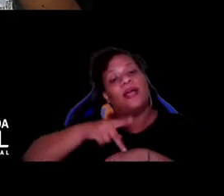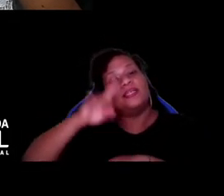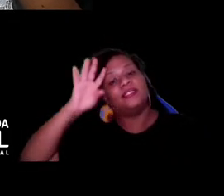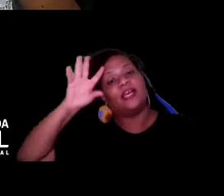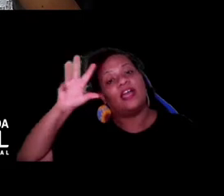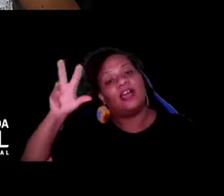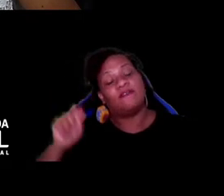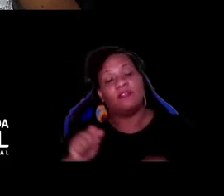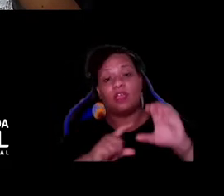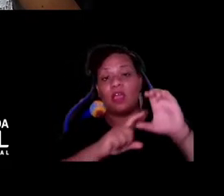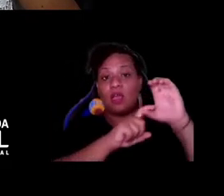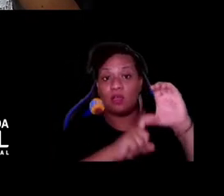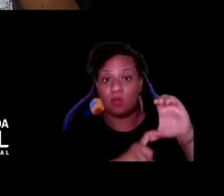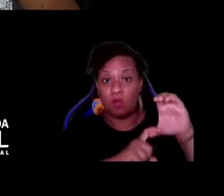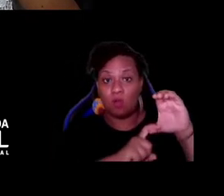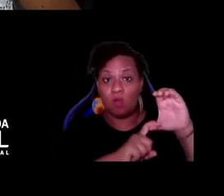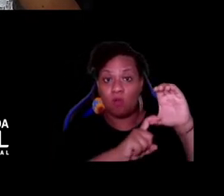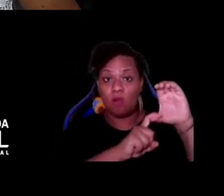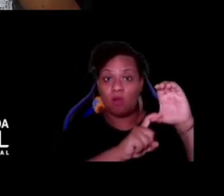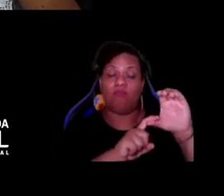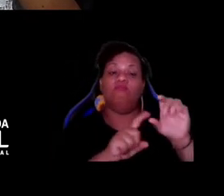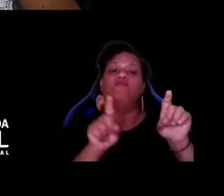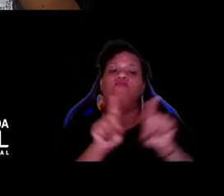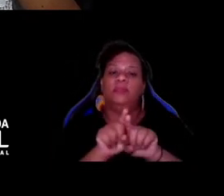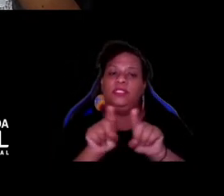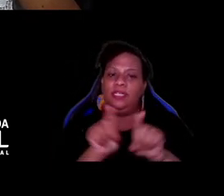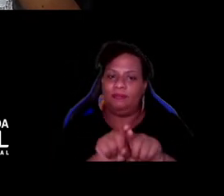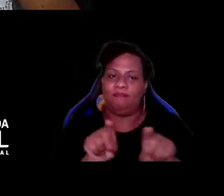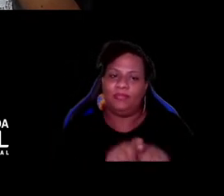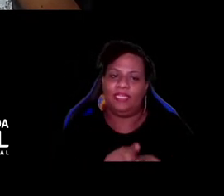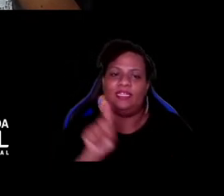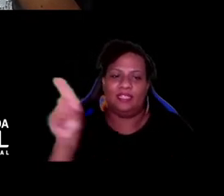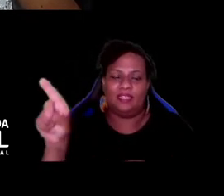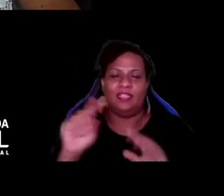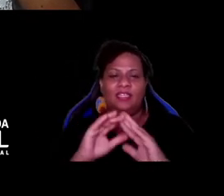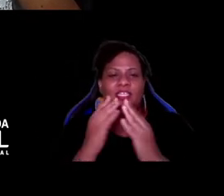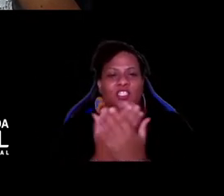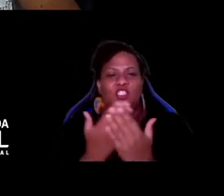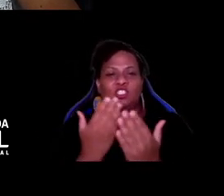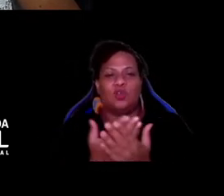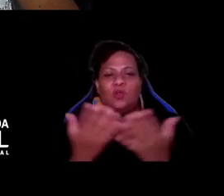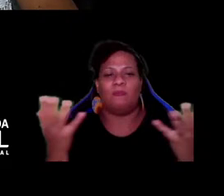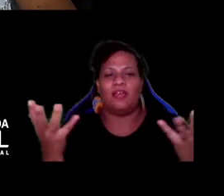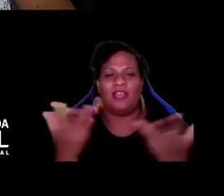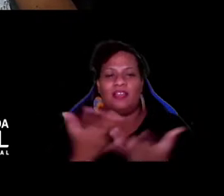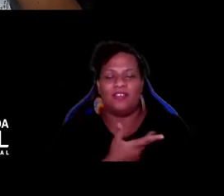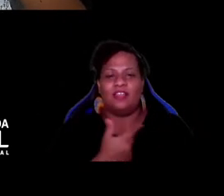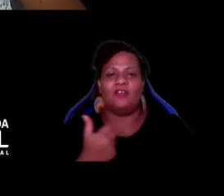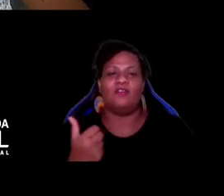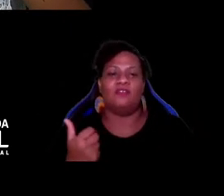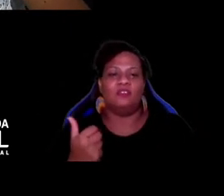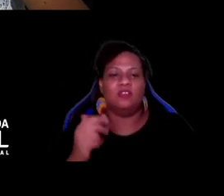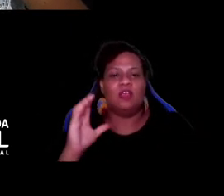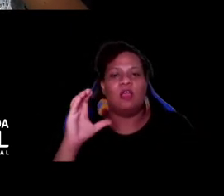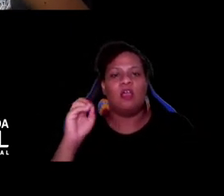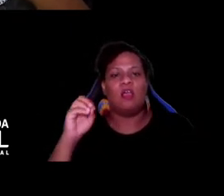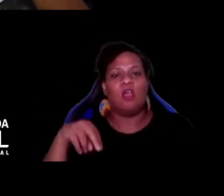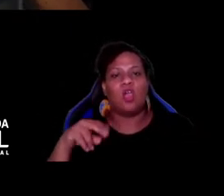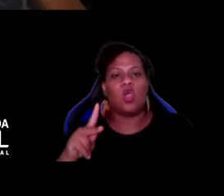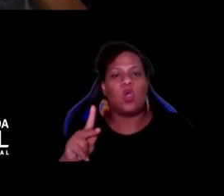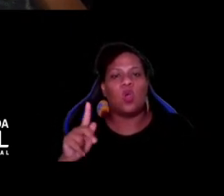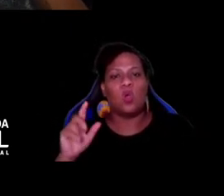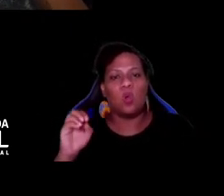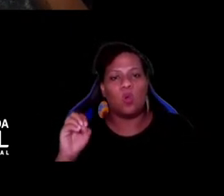Preciso falar também da rítmica da Angola, que é uma escola maravilhosa, Congo, Congo de Ouro, Barravento,